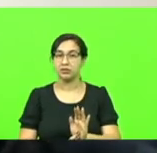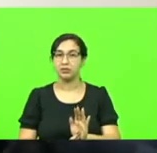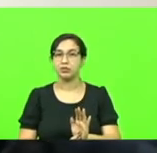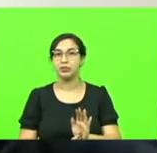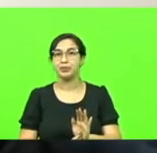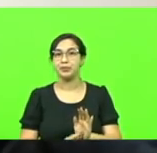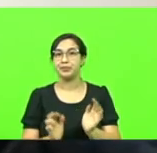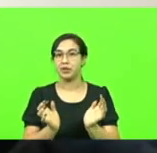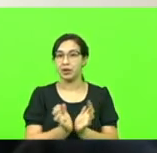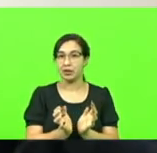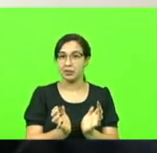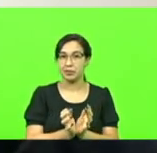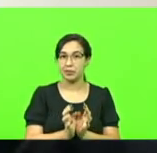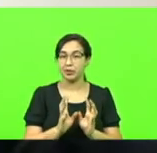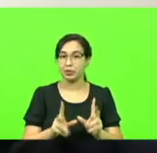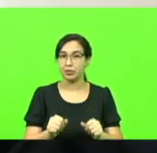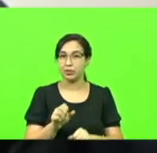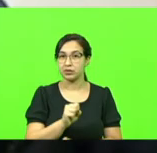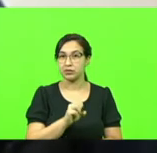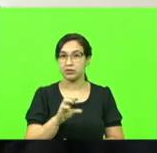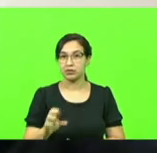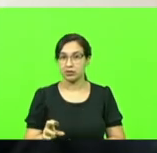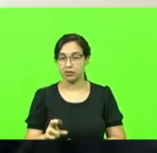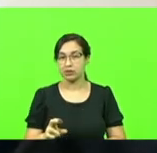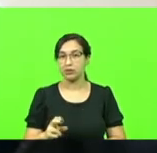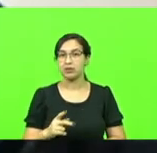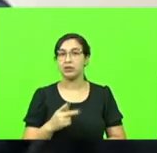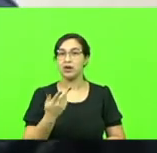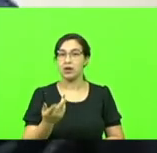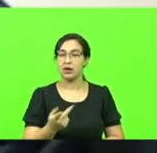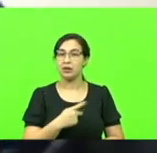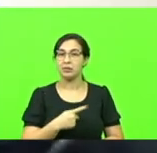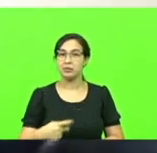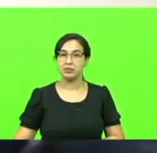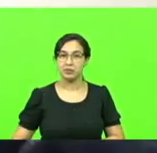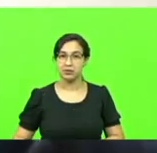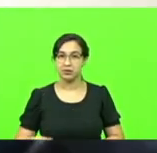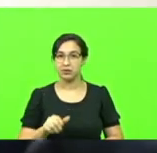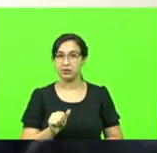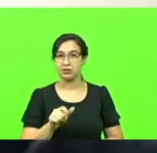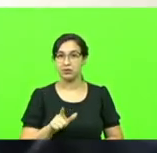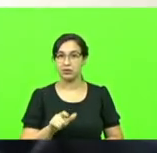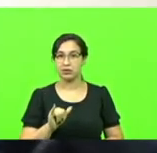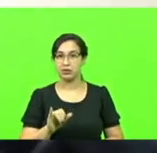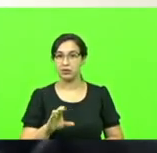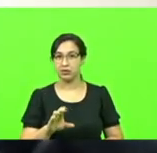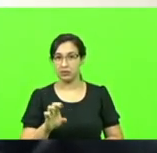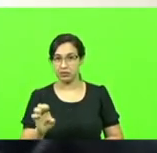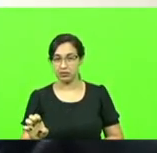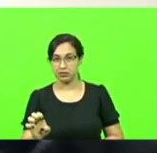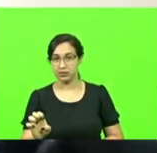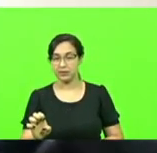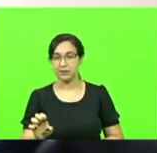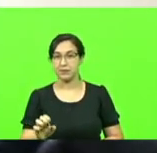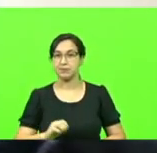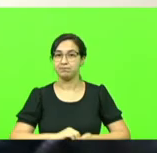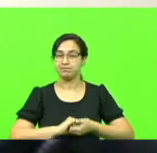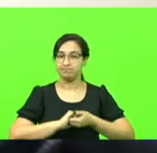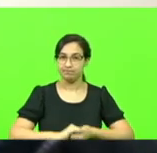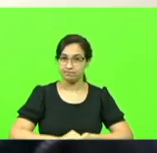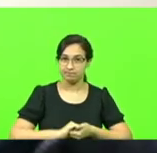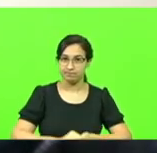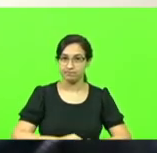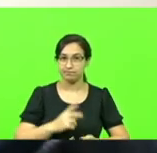Catarina, em nome da nossa presidente, senhora Alice Tumel-Kirten, eu cumprimento o Dr.